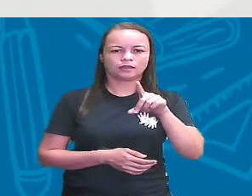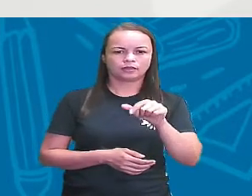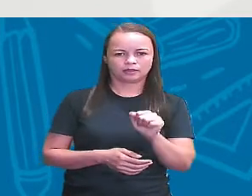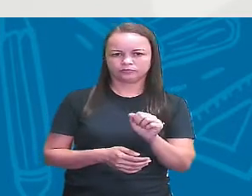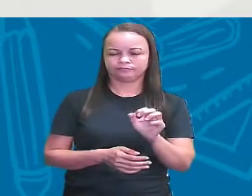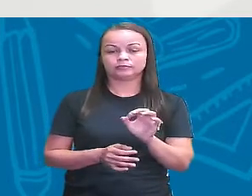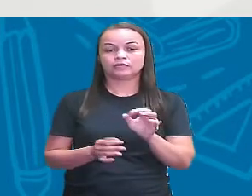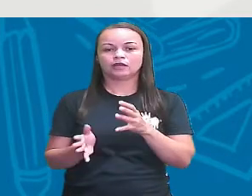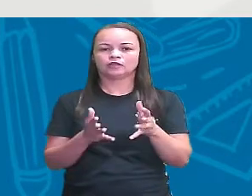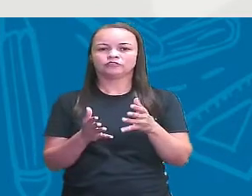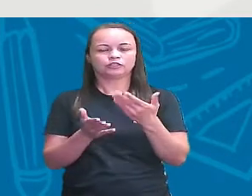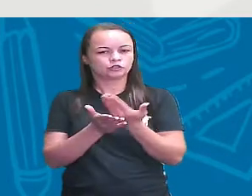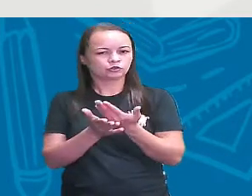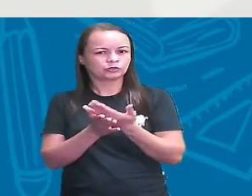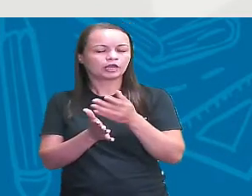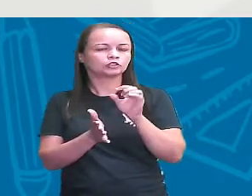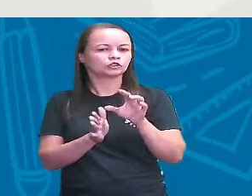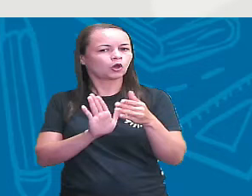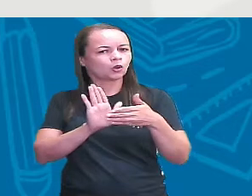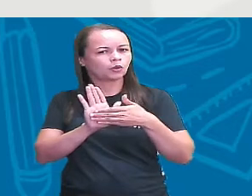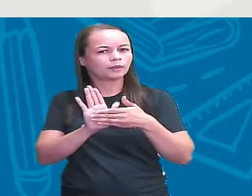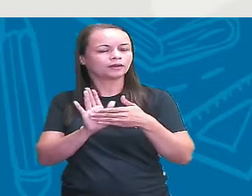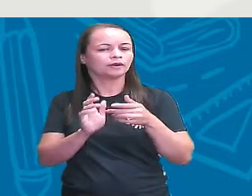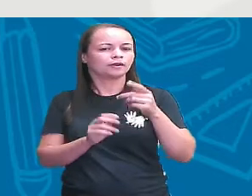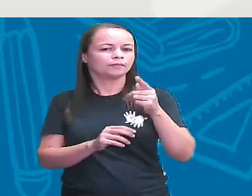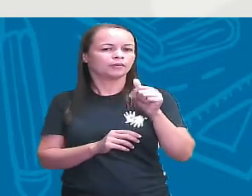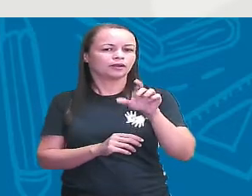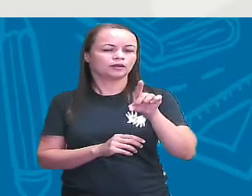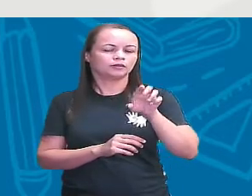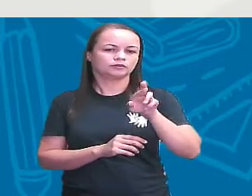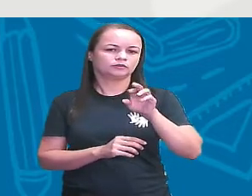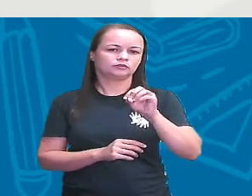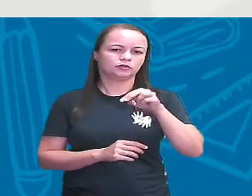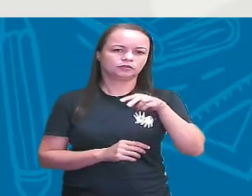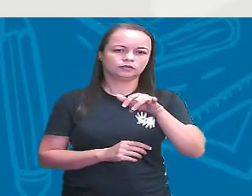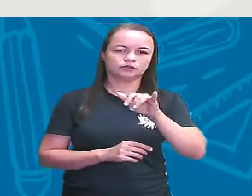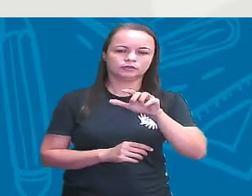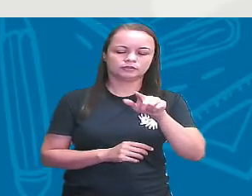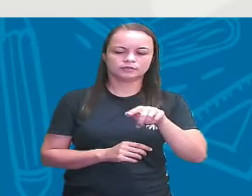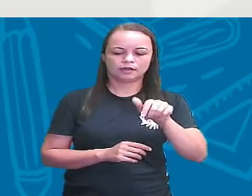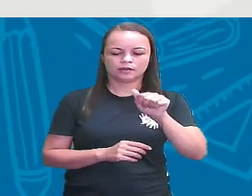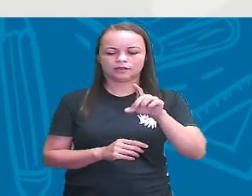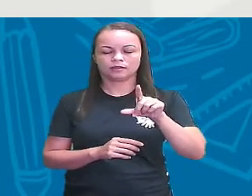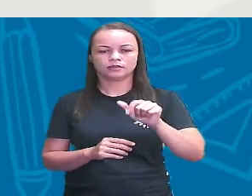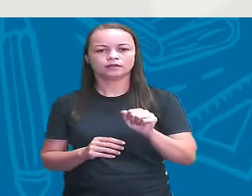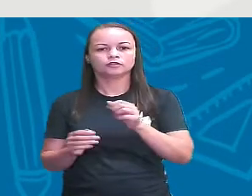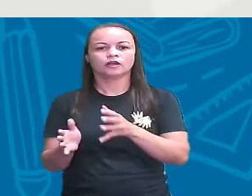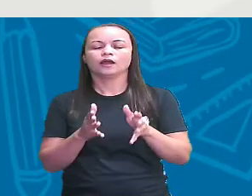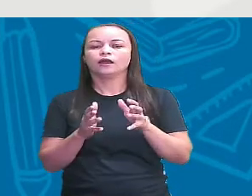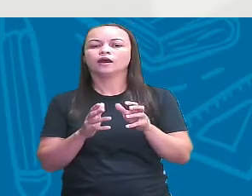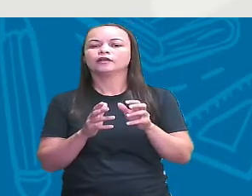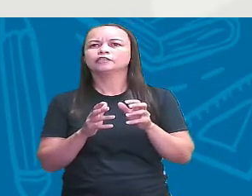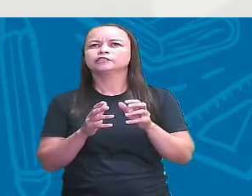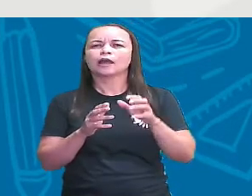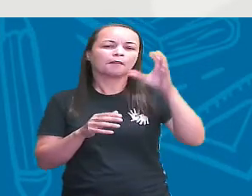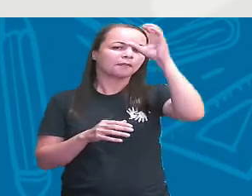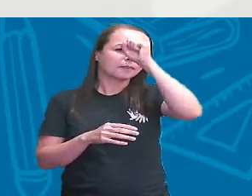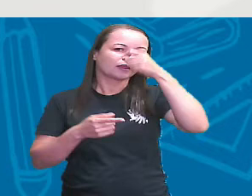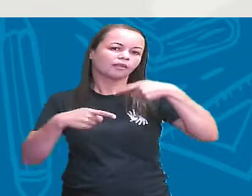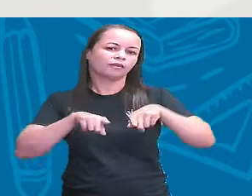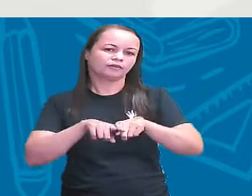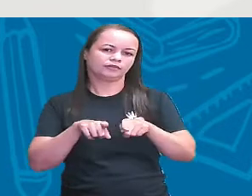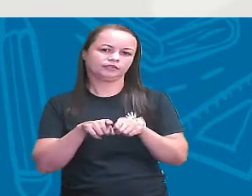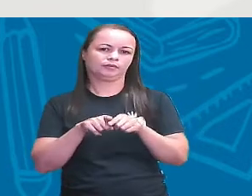unidade de medida padronizada, né? As unidades de medidas padronizadas. E vamos aprender também